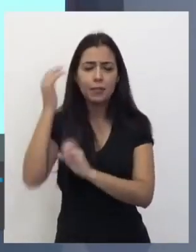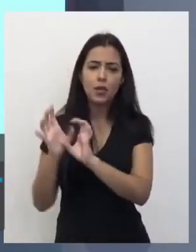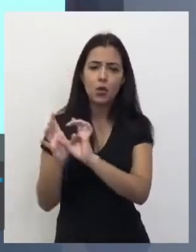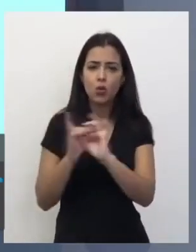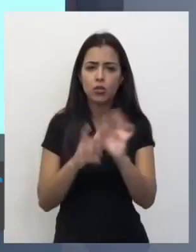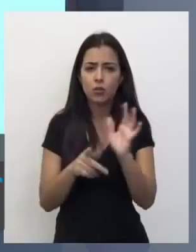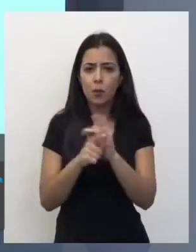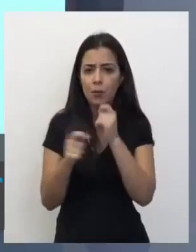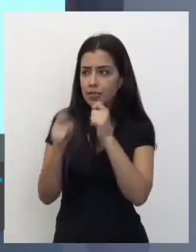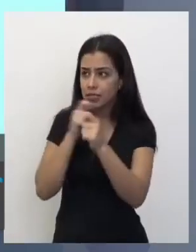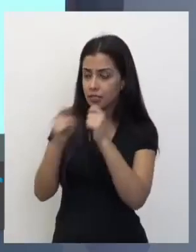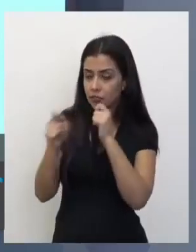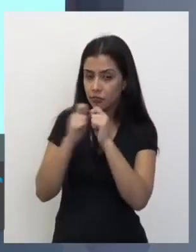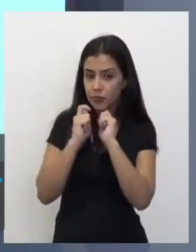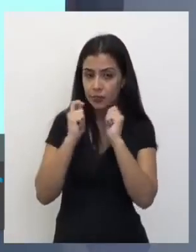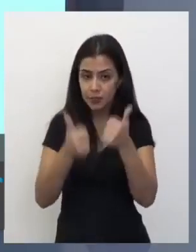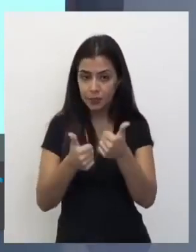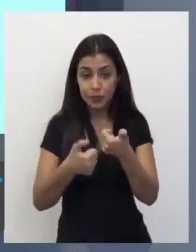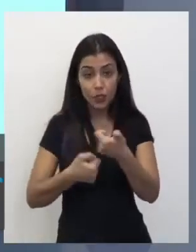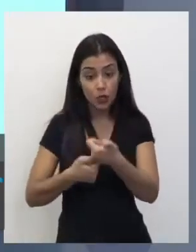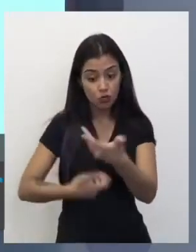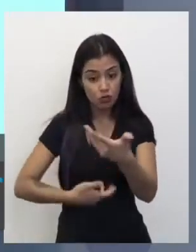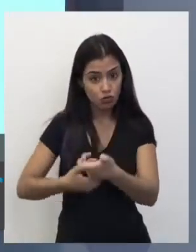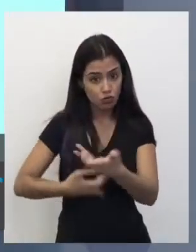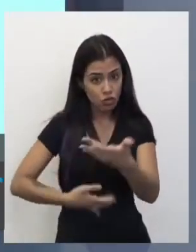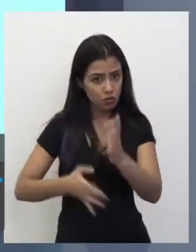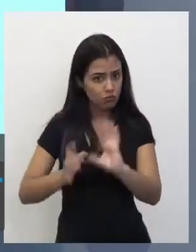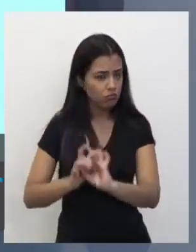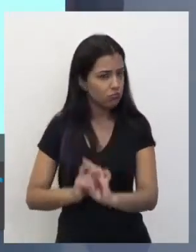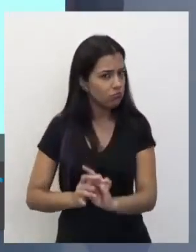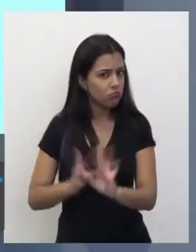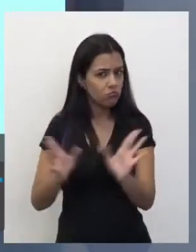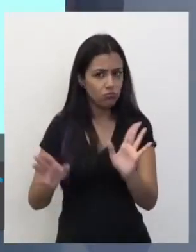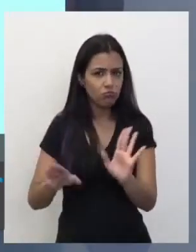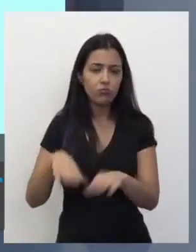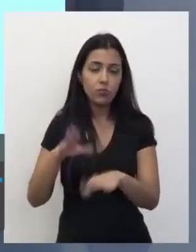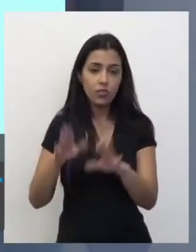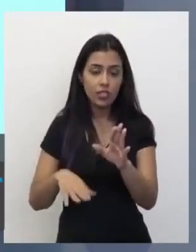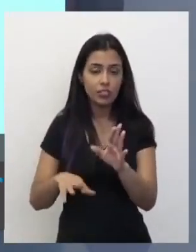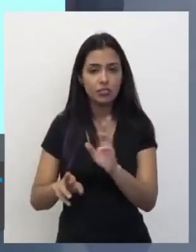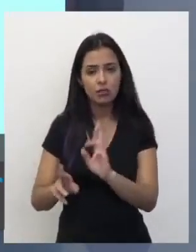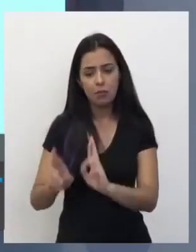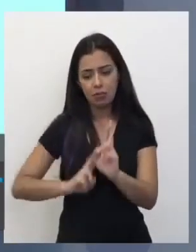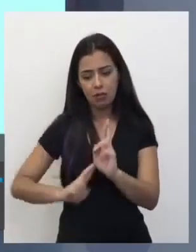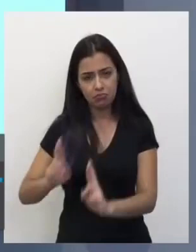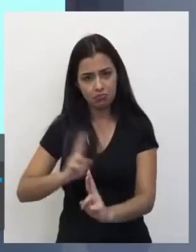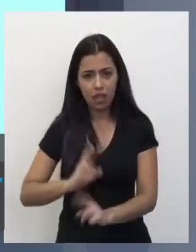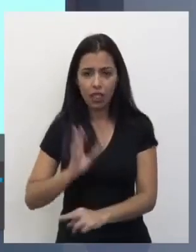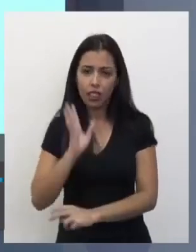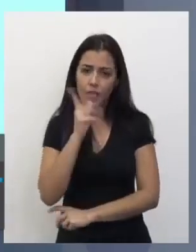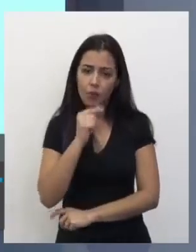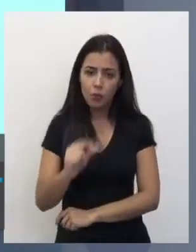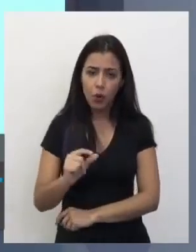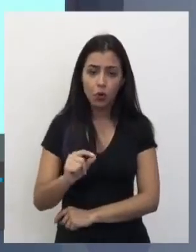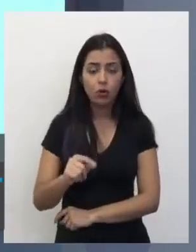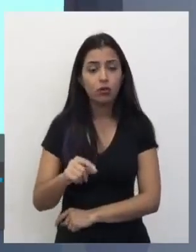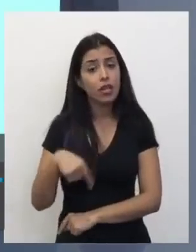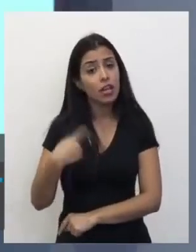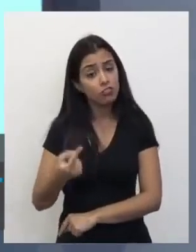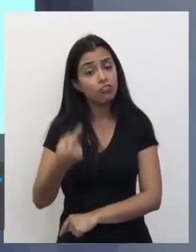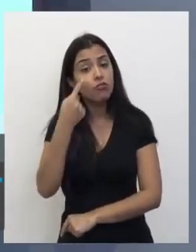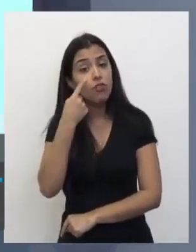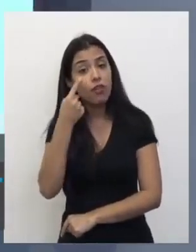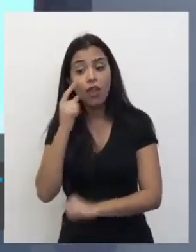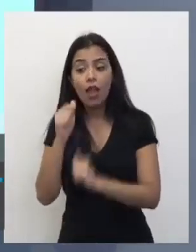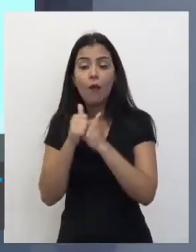entrevista. Nós deixamos o chat o tempo todo aberto, então as questões às vezes demoram um pouquinho para subir, e conforme a resposta de vocês, nós vamos